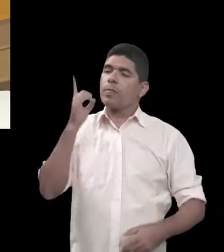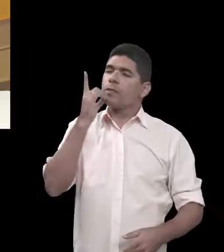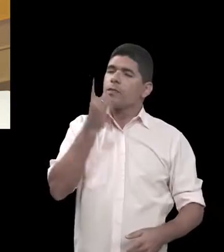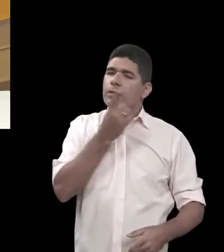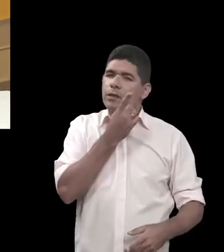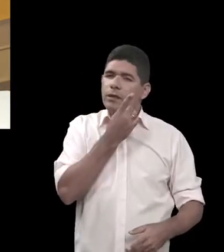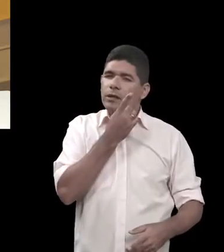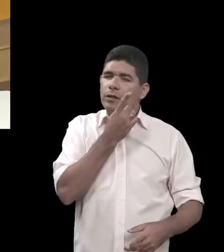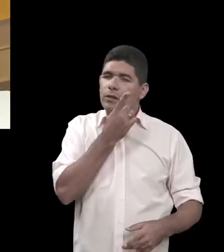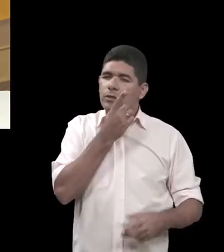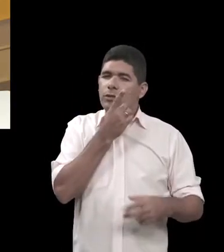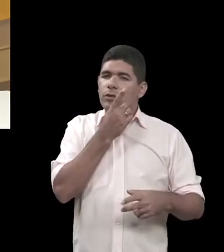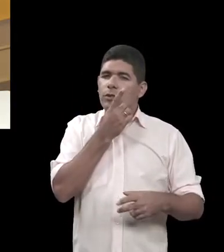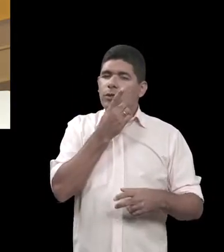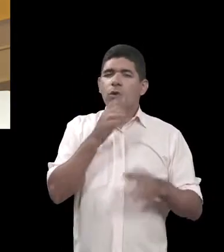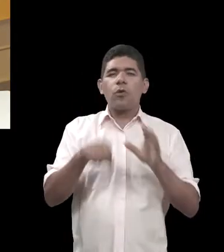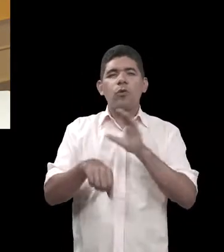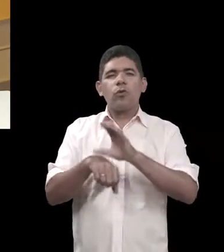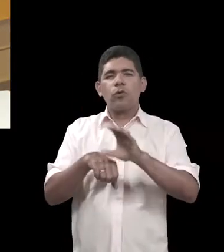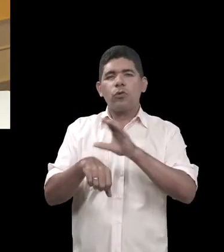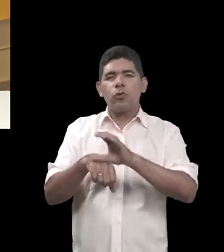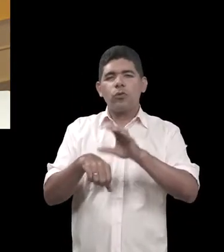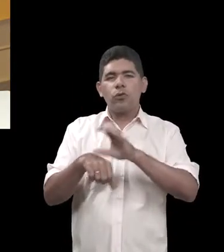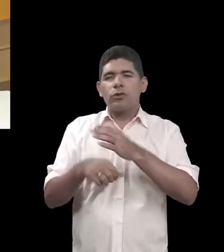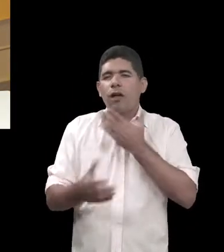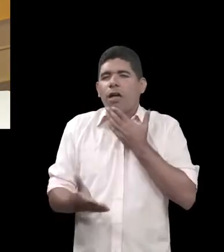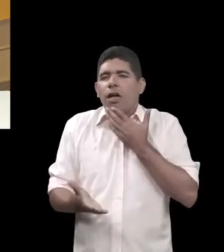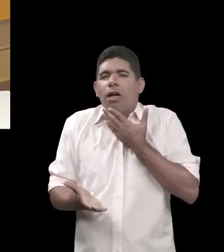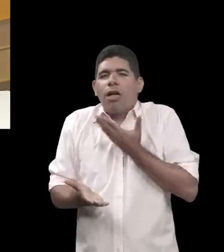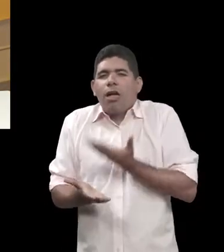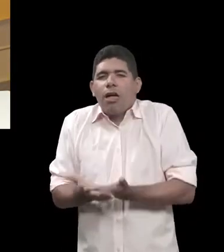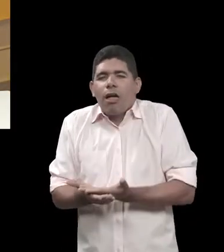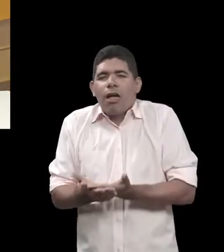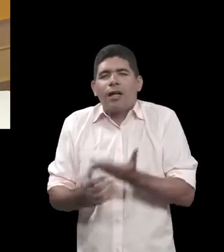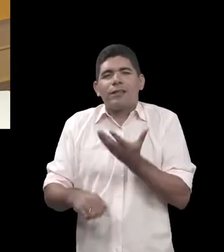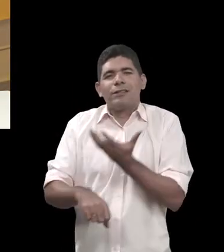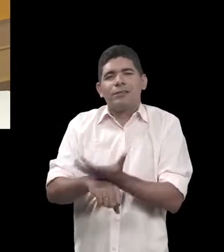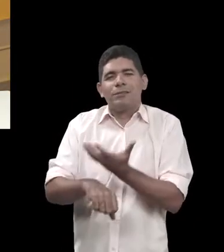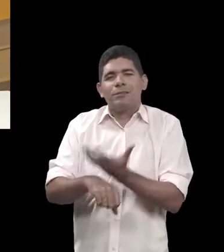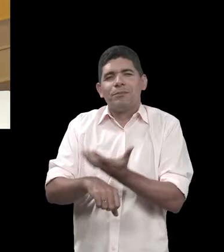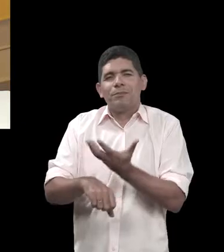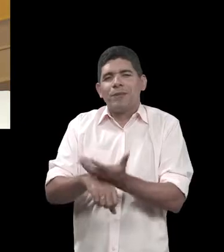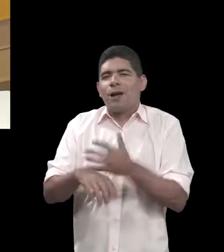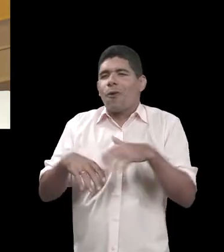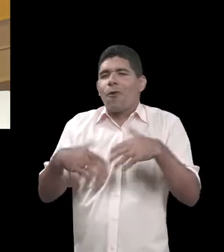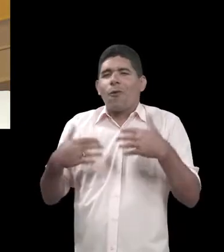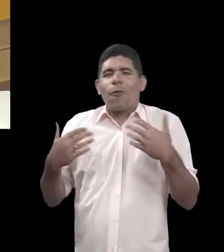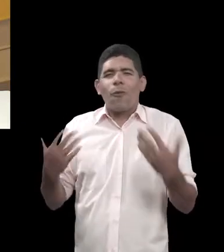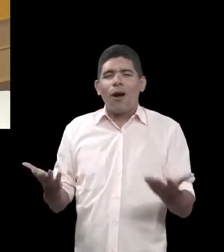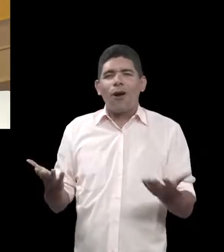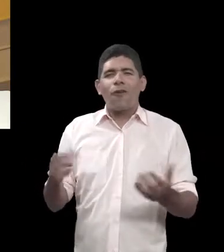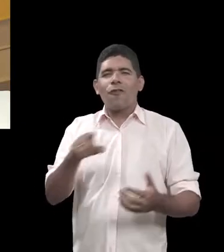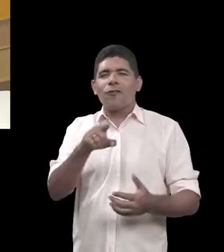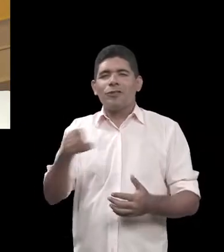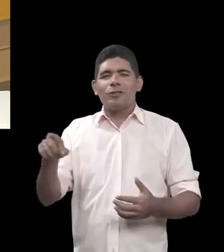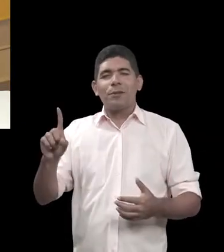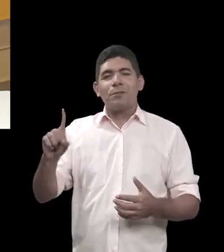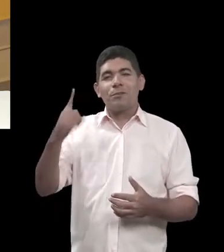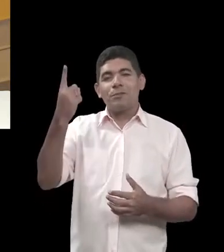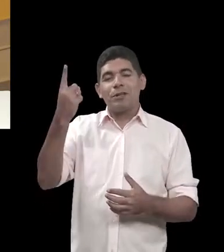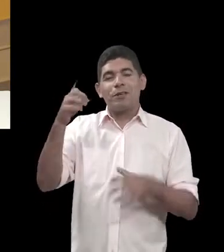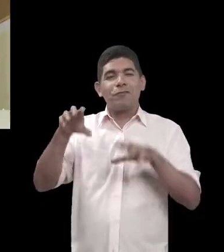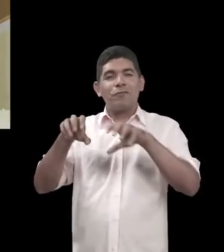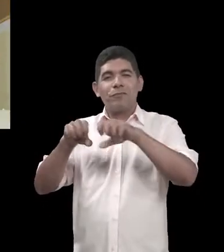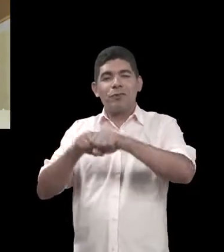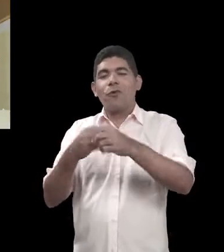mais te encantou? Digamos assim, uma disciplina ou algo que você achou mais próximo, quem sabe, a sua primeira formação?